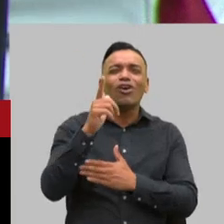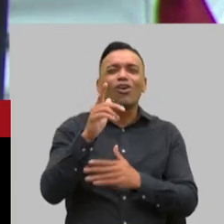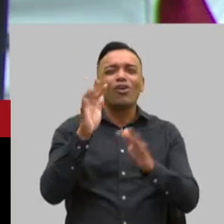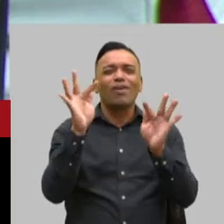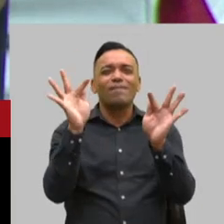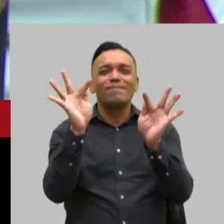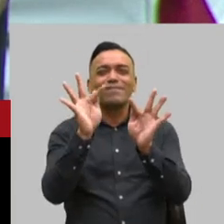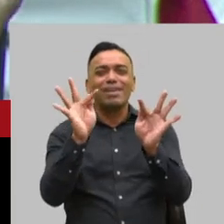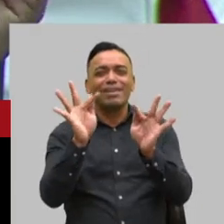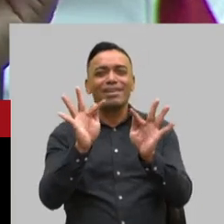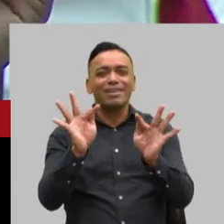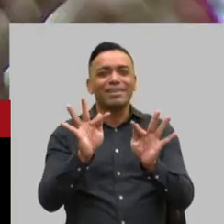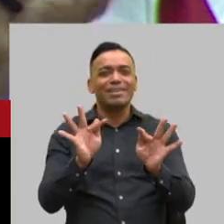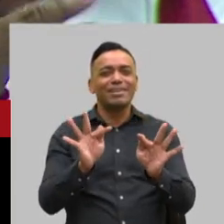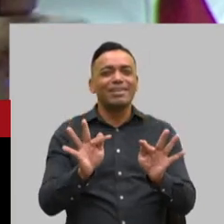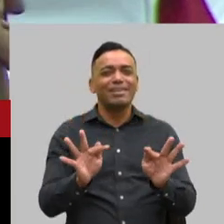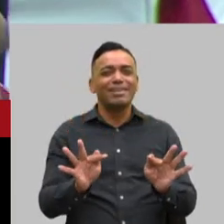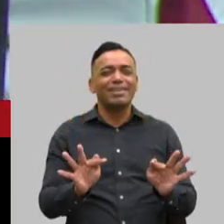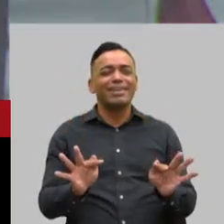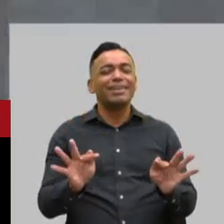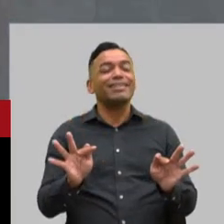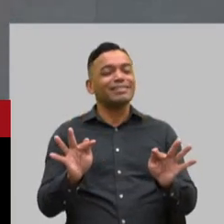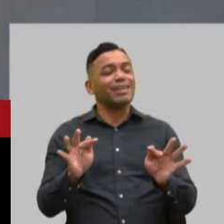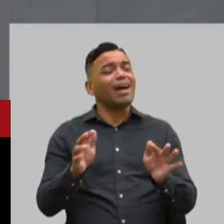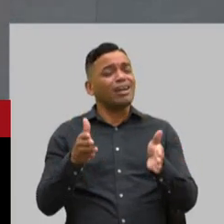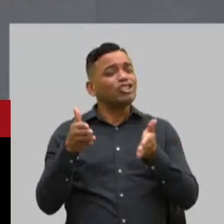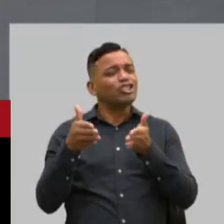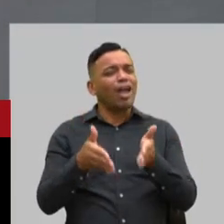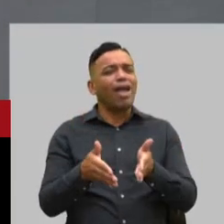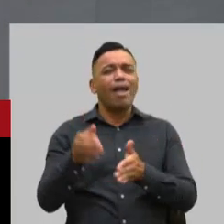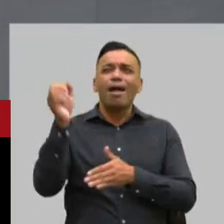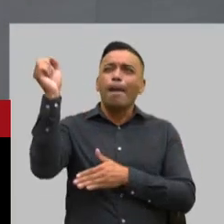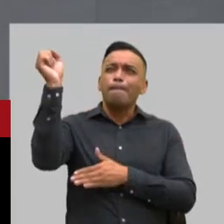feliz vem lumiar.